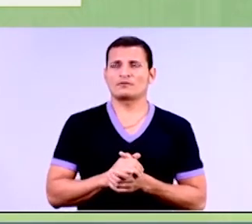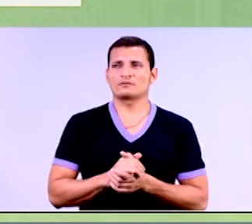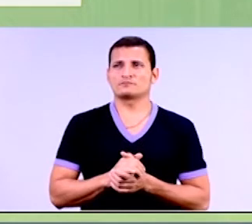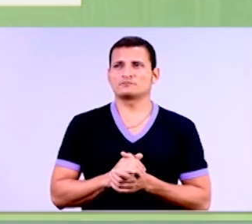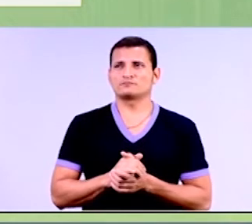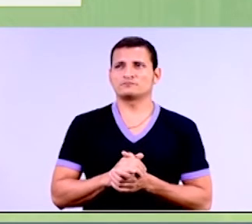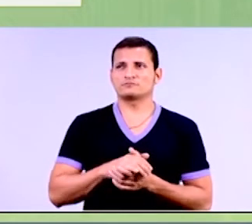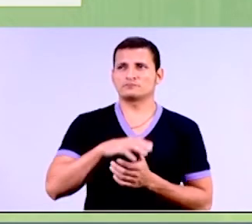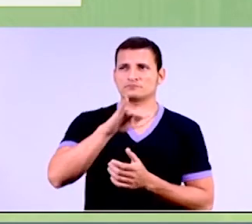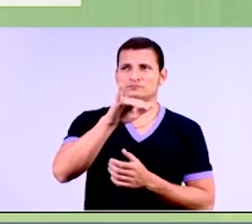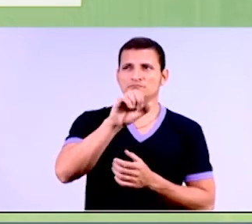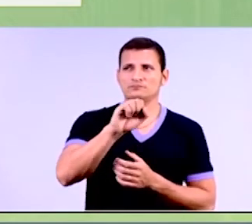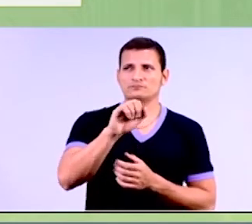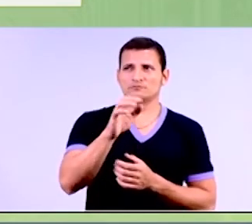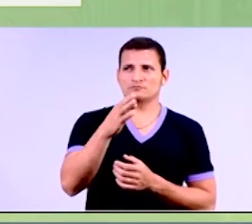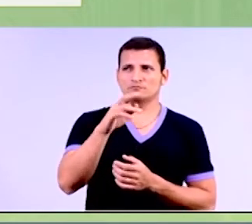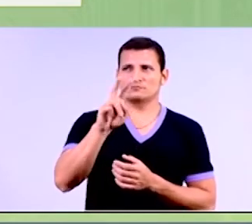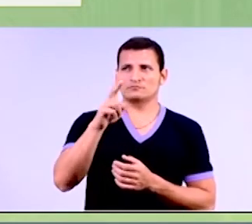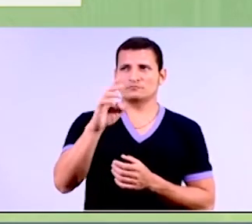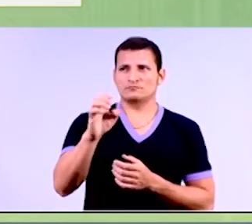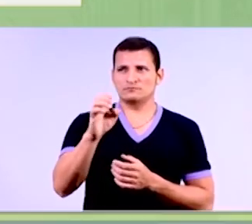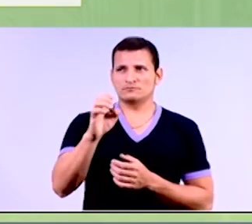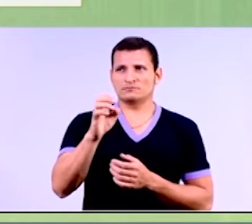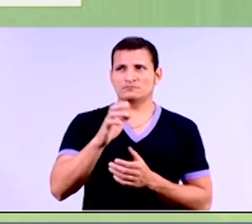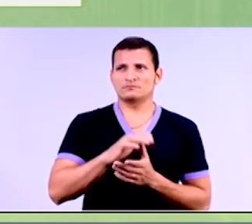Is he? Ele é ou ela está?